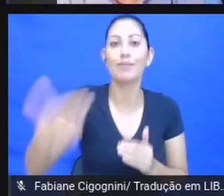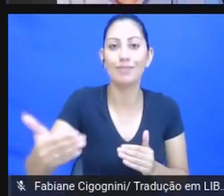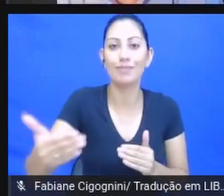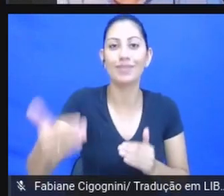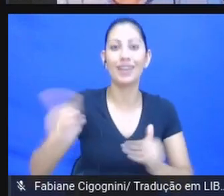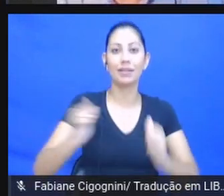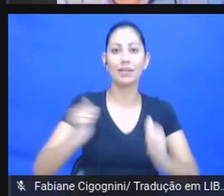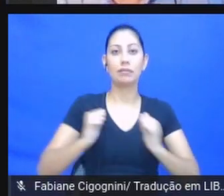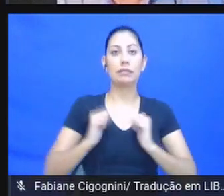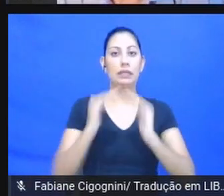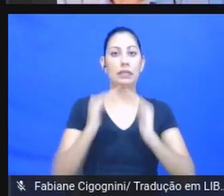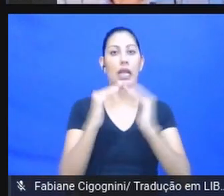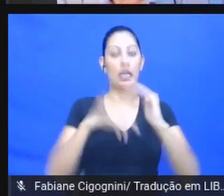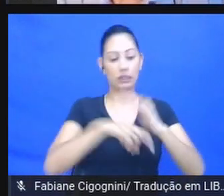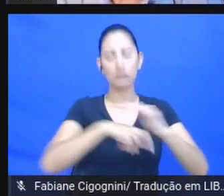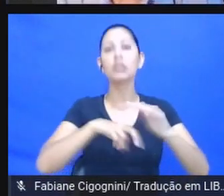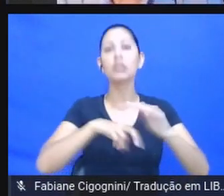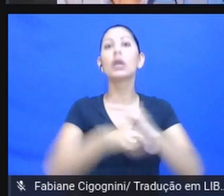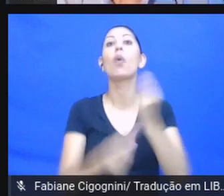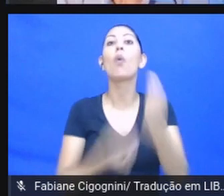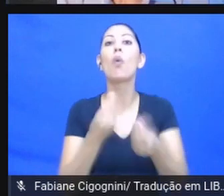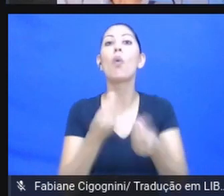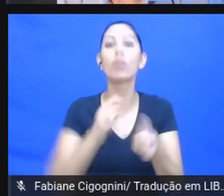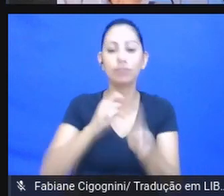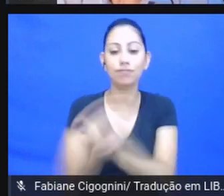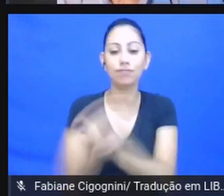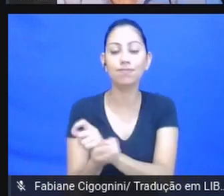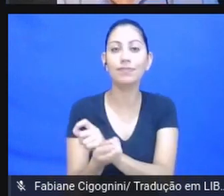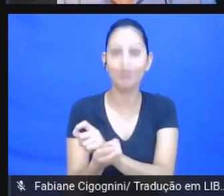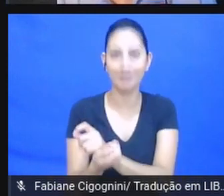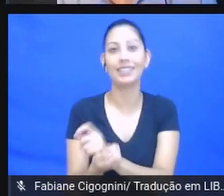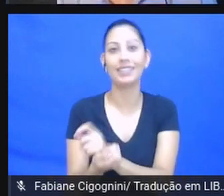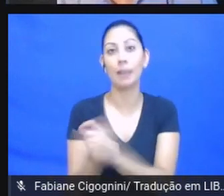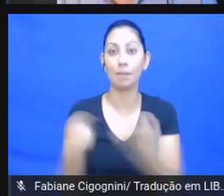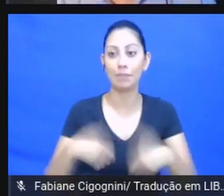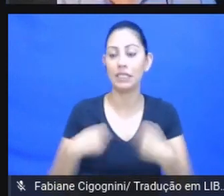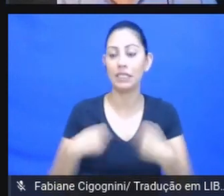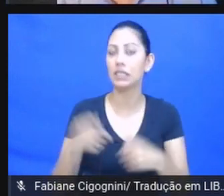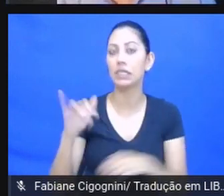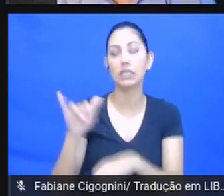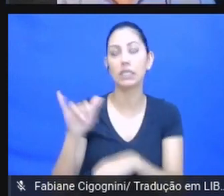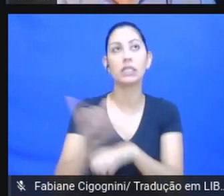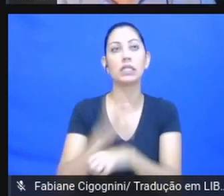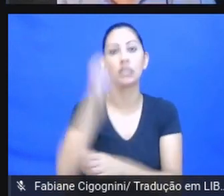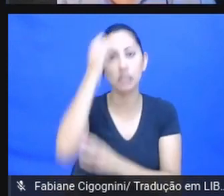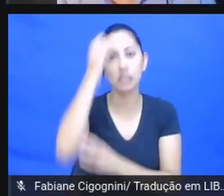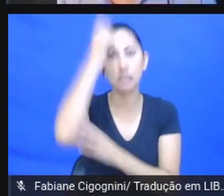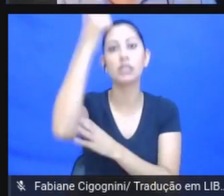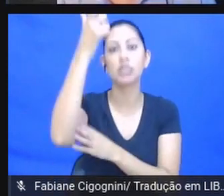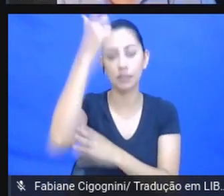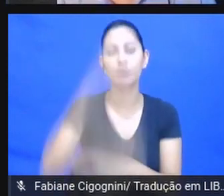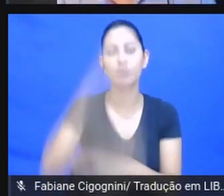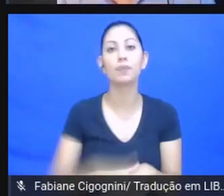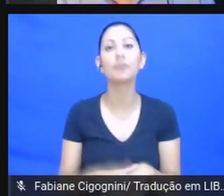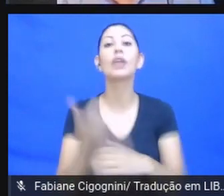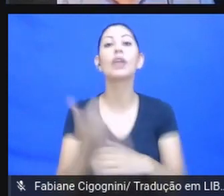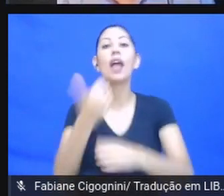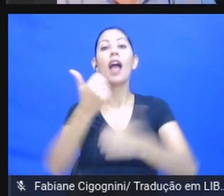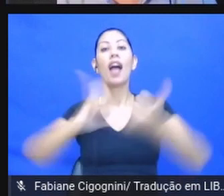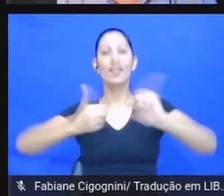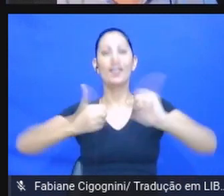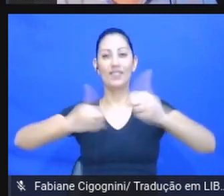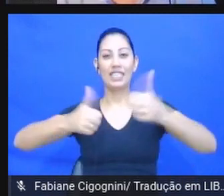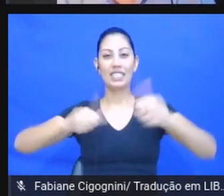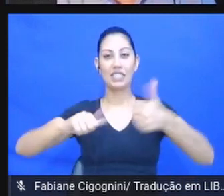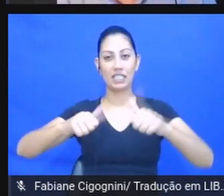processos. Há uma grande preocupação em como avaliar este período. Primeiro, avaliar neste período, significa como avaliar online o que